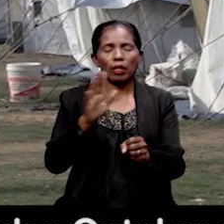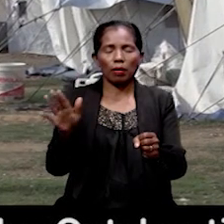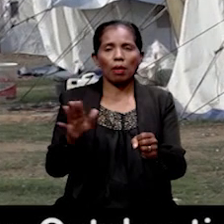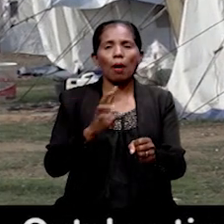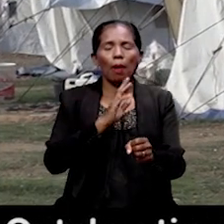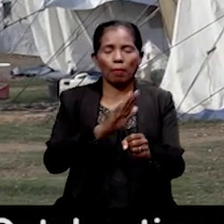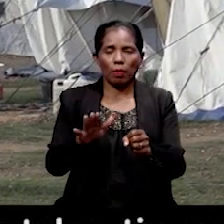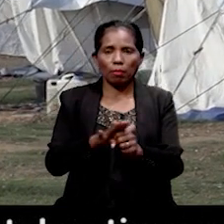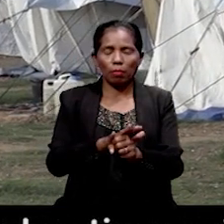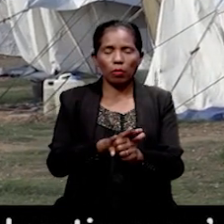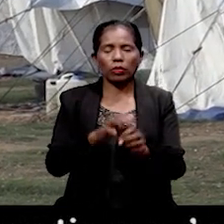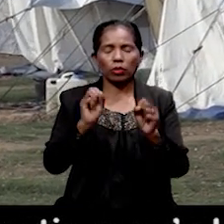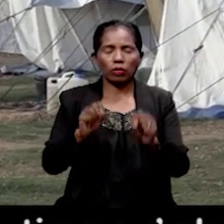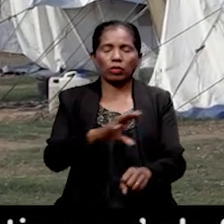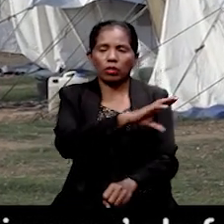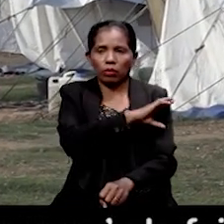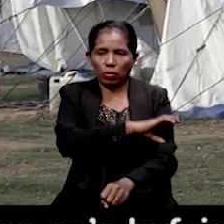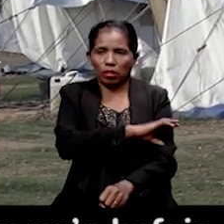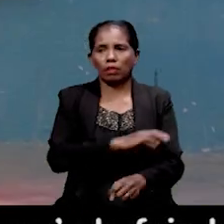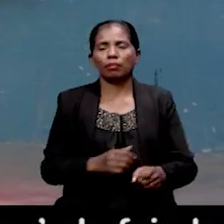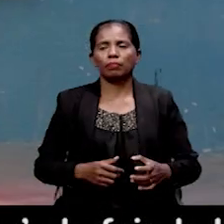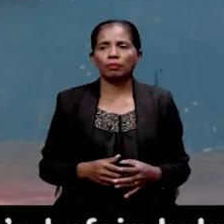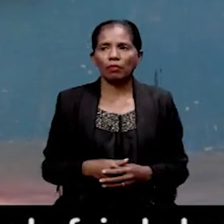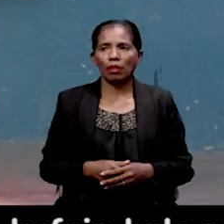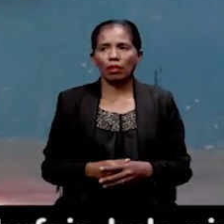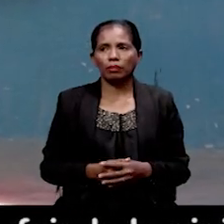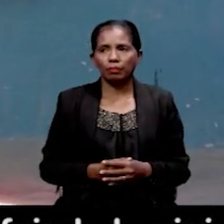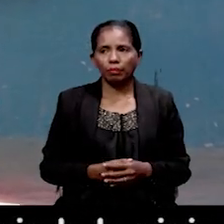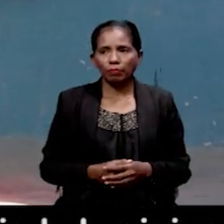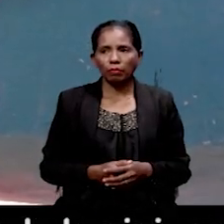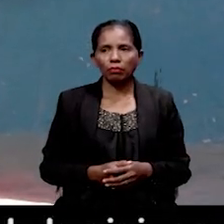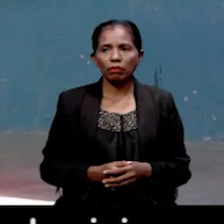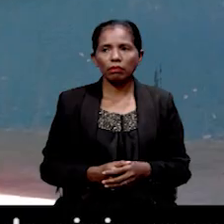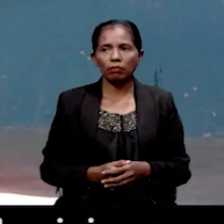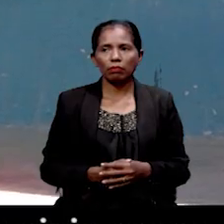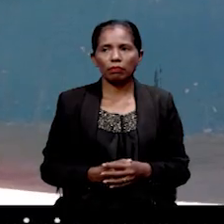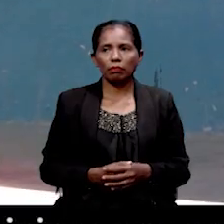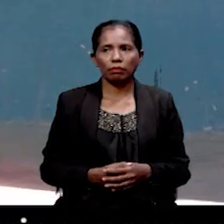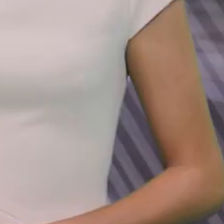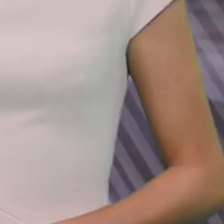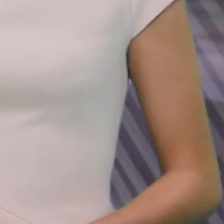eletricidade no segurança. Gasparinha de Souza, Aderito Simenes, GMN.